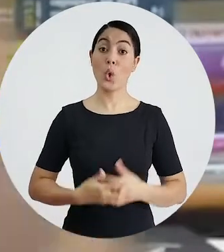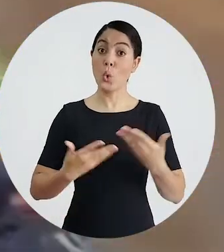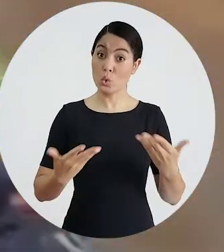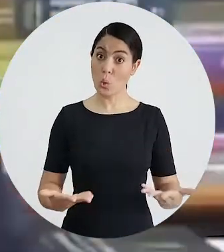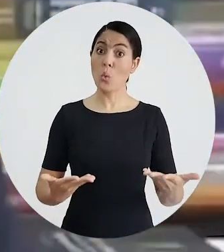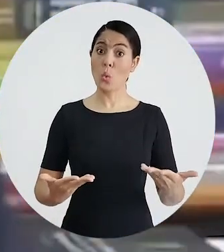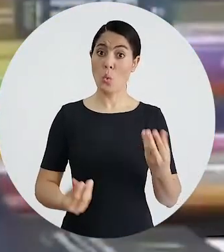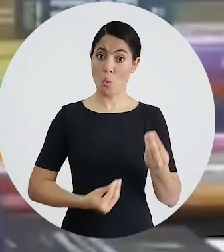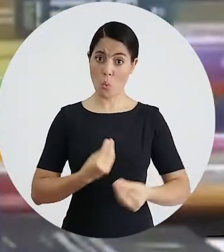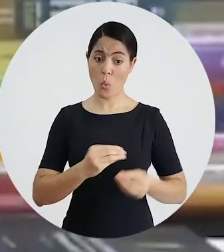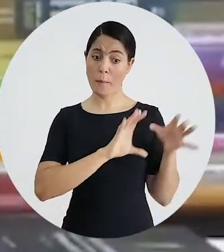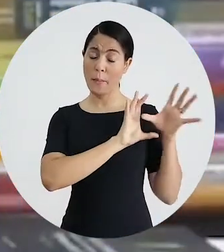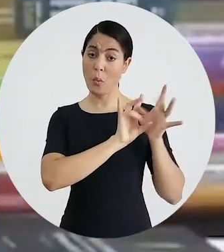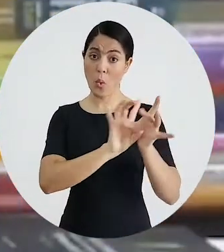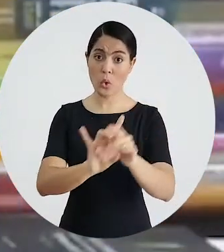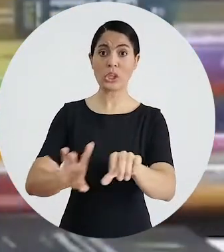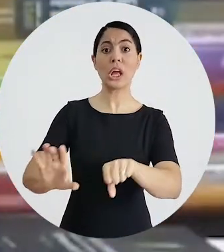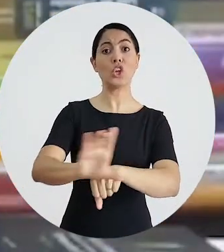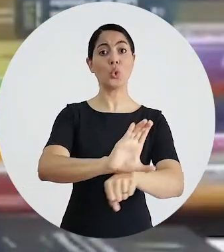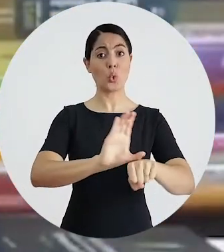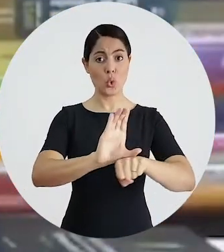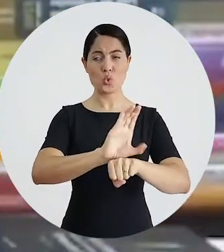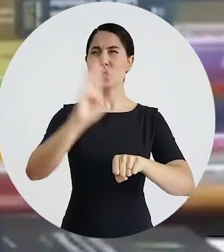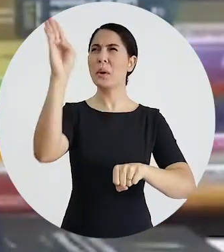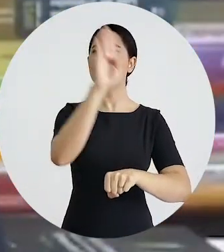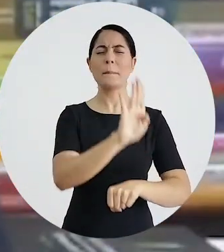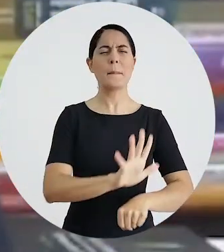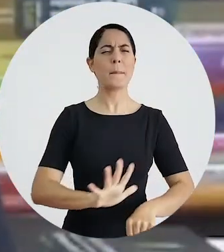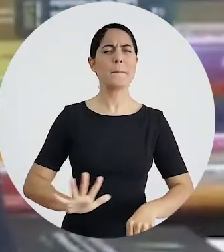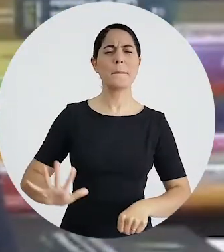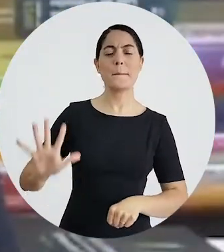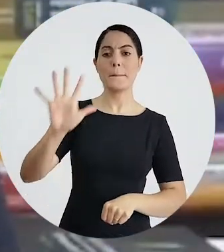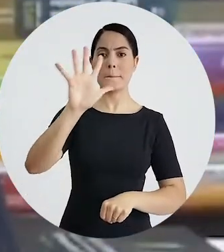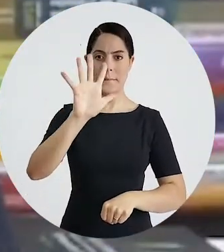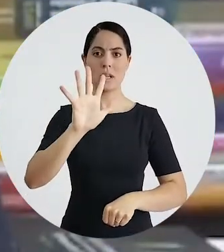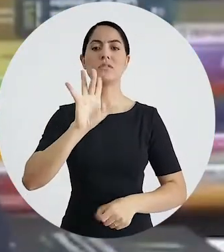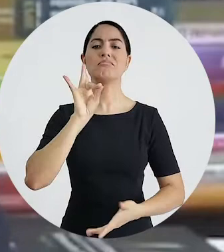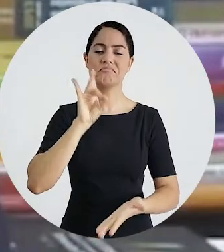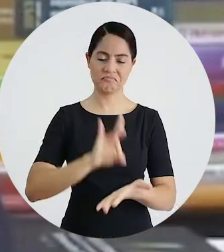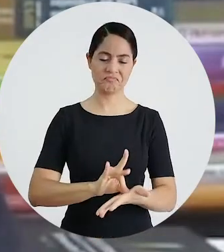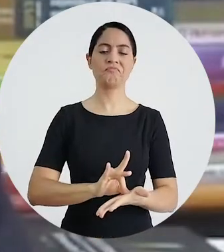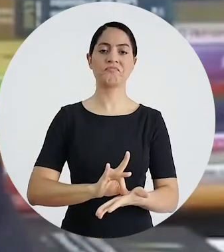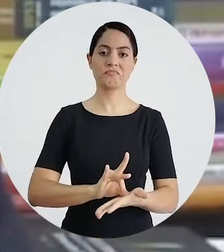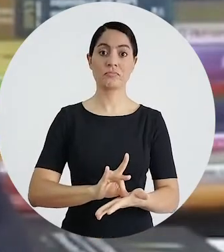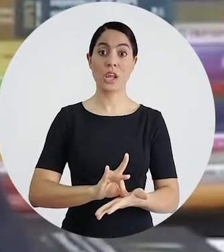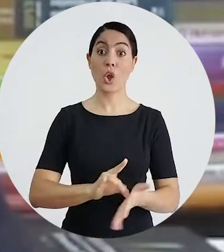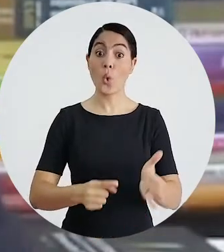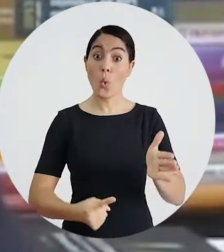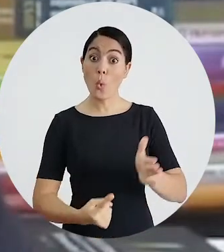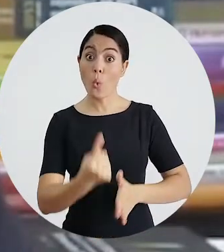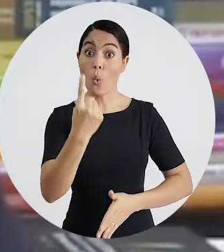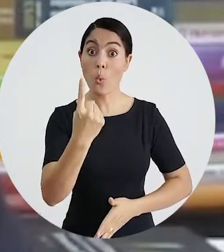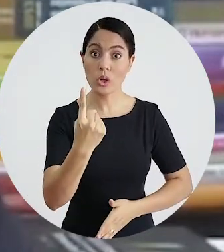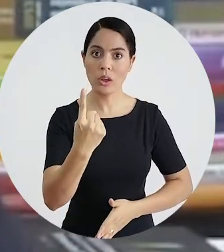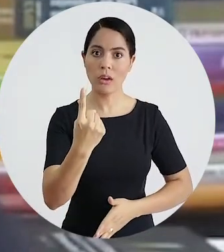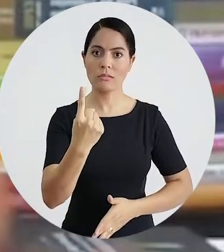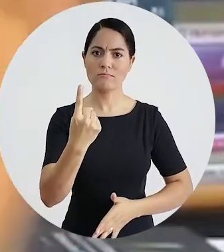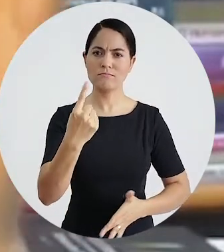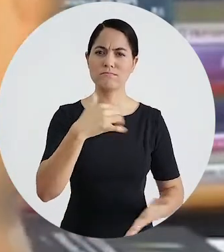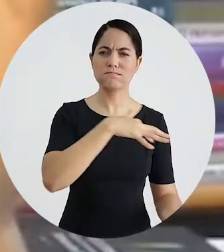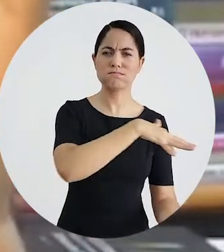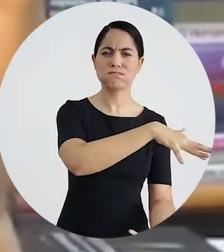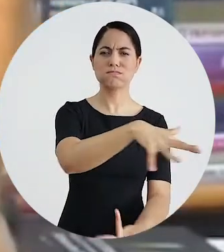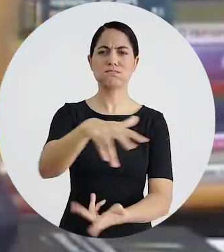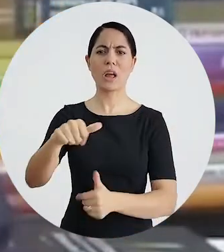como tal, reconhecida no contexto constitucional brasileiro. A ordem é a única entidade de classe que